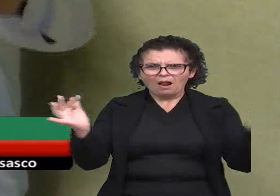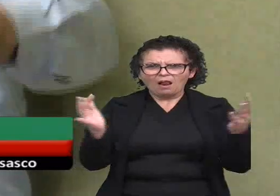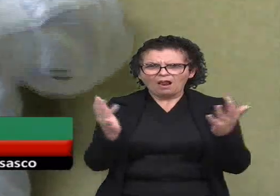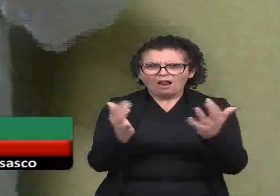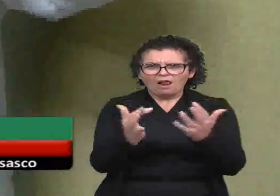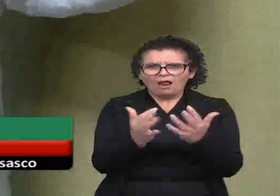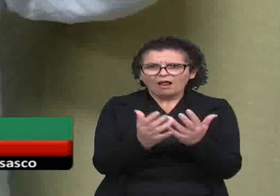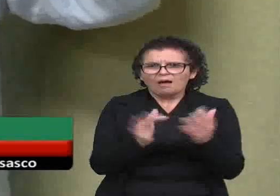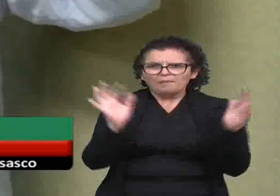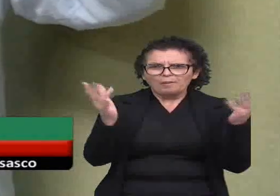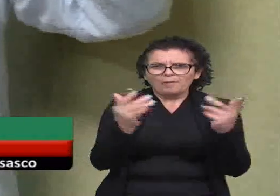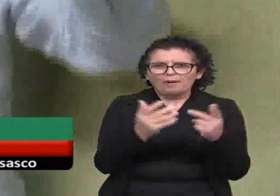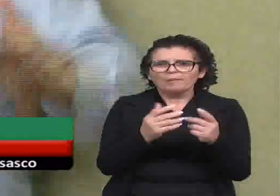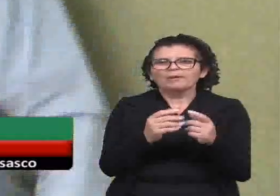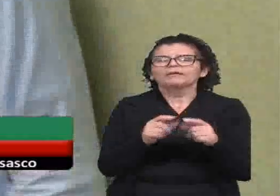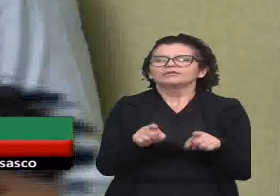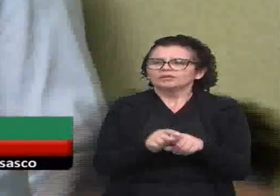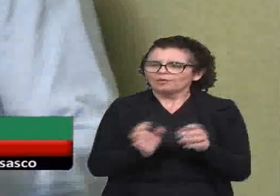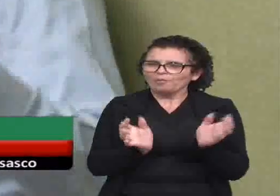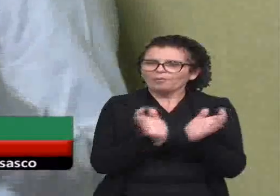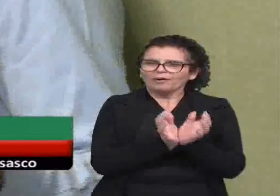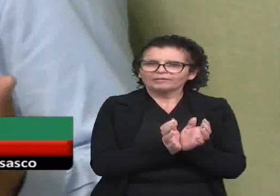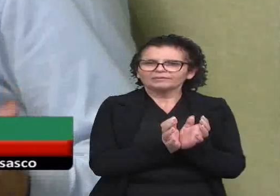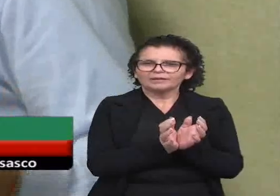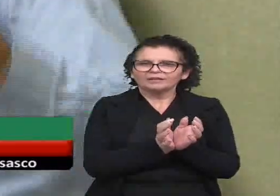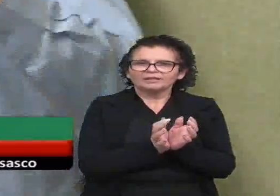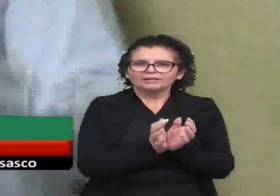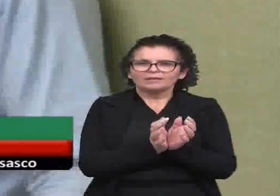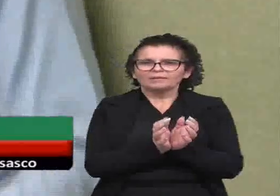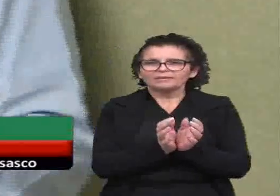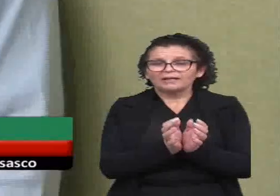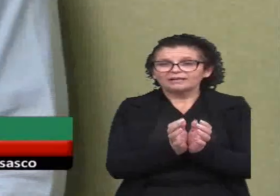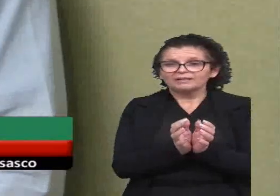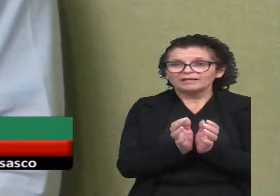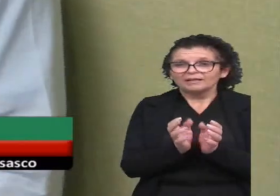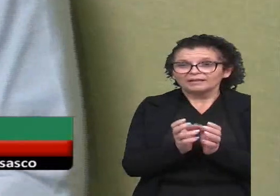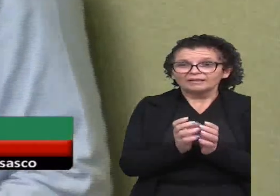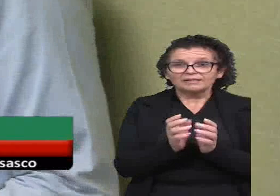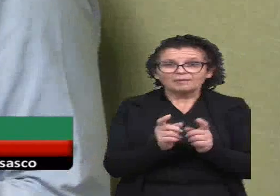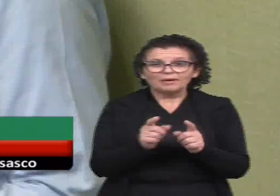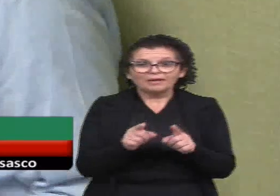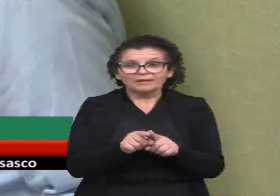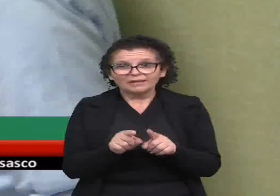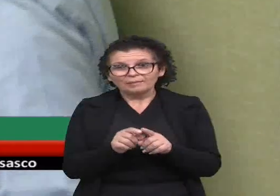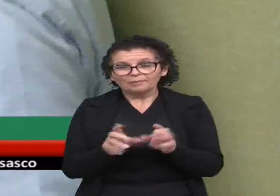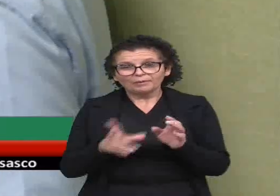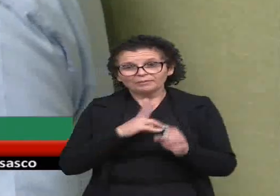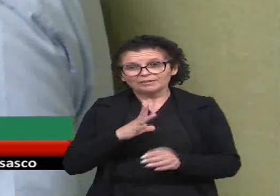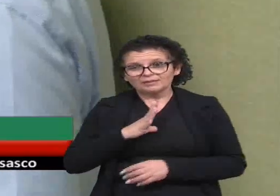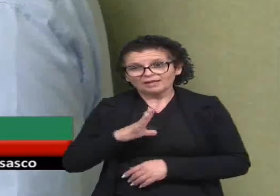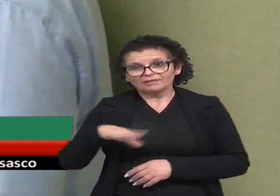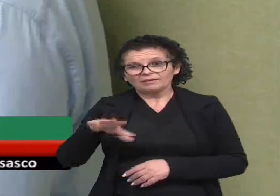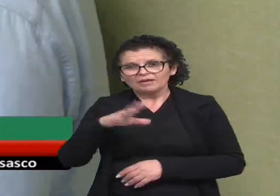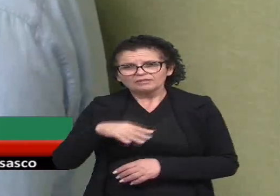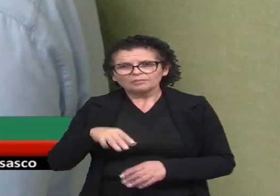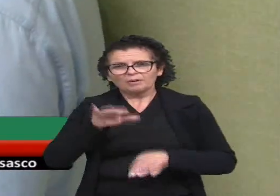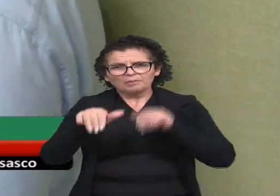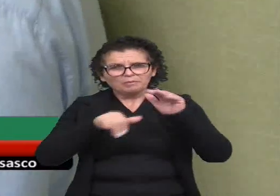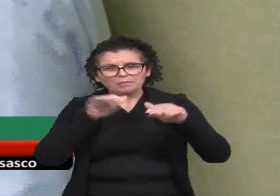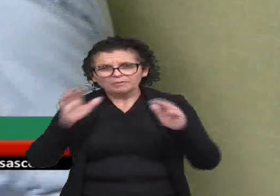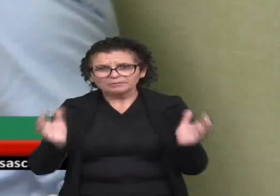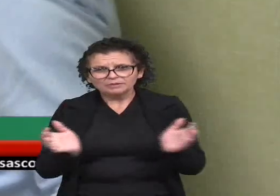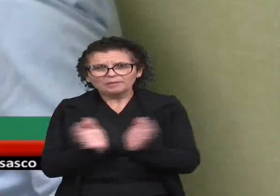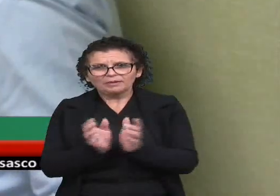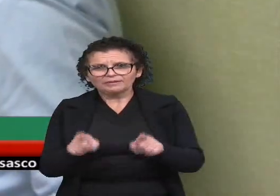aqui, ó. Tinha o Pop lá, né, Toniolo? Trazia grandes atletas da cidade. Então é importante, né? Eu falo isso, Tiquinho, com todo o